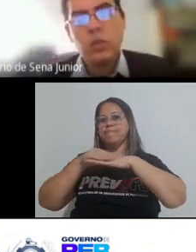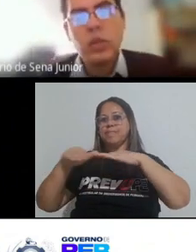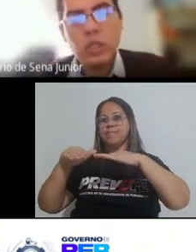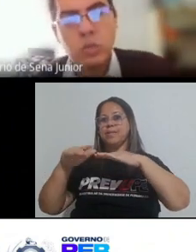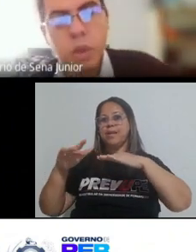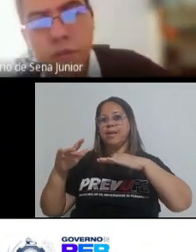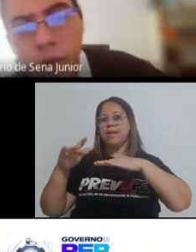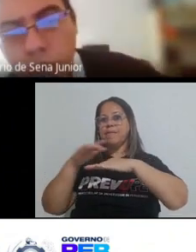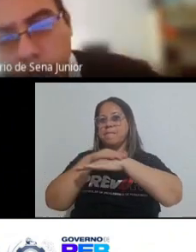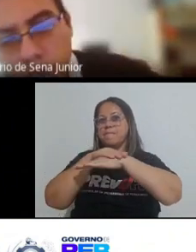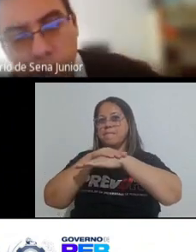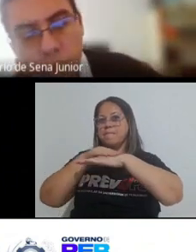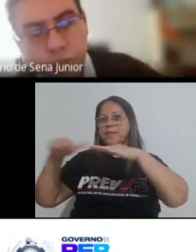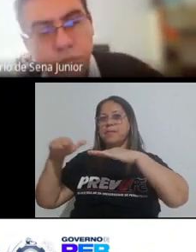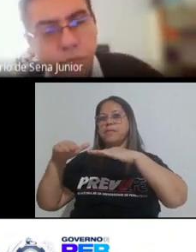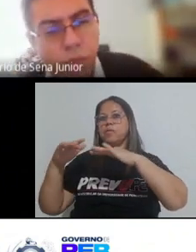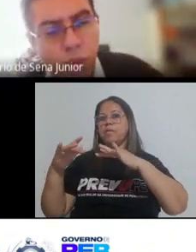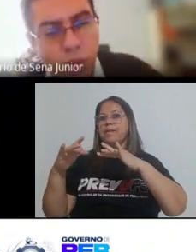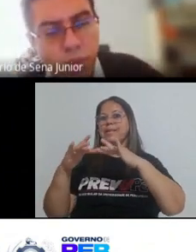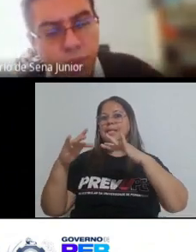atrito da superfície